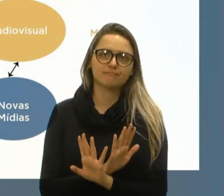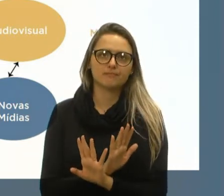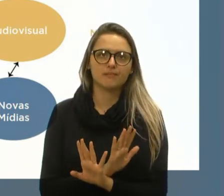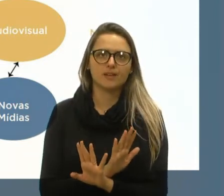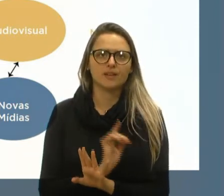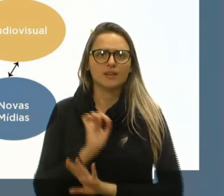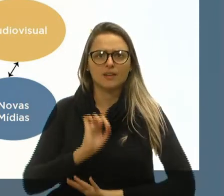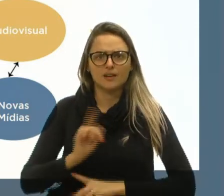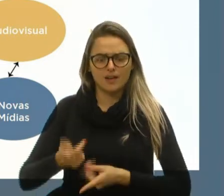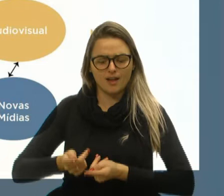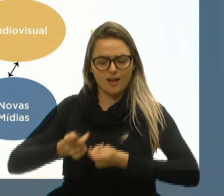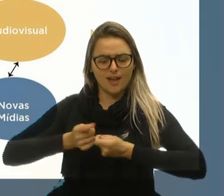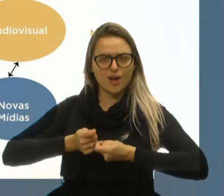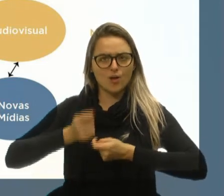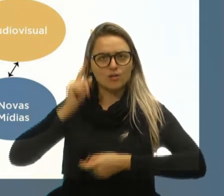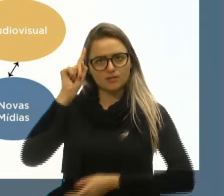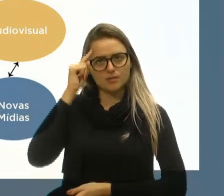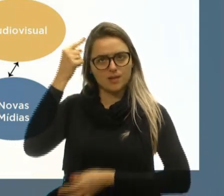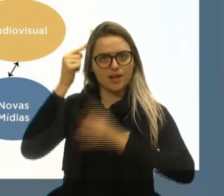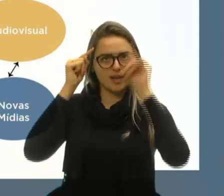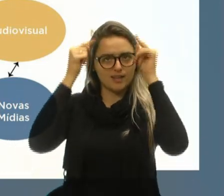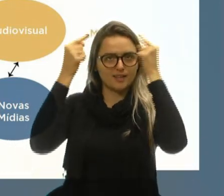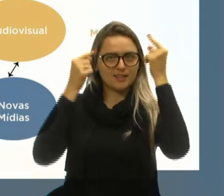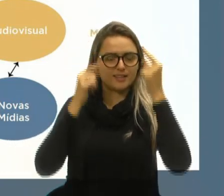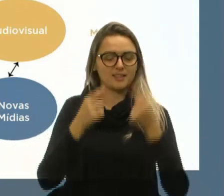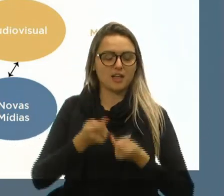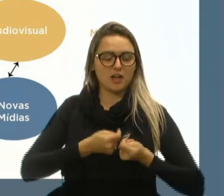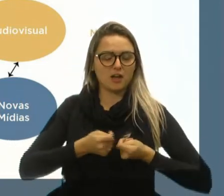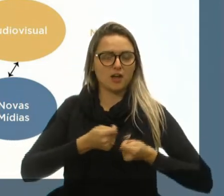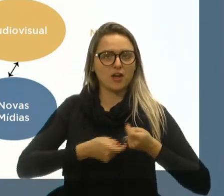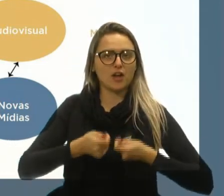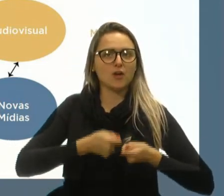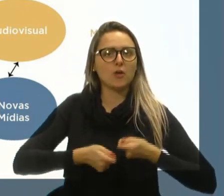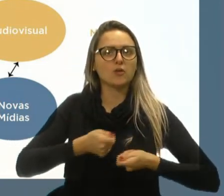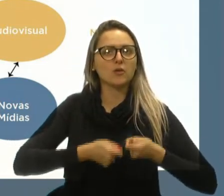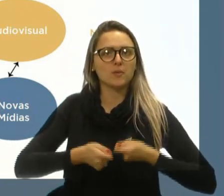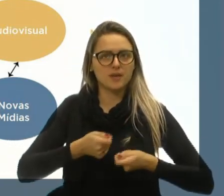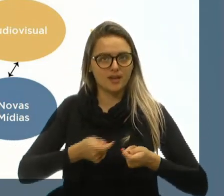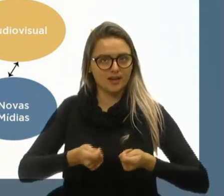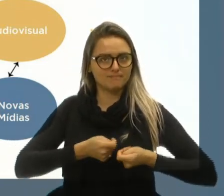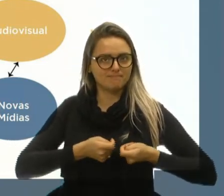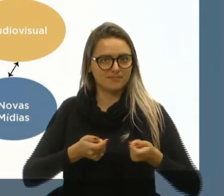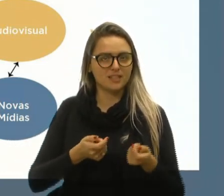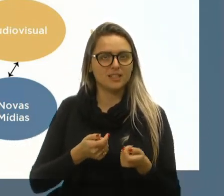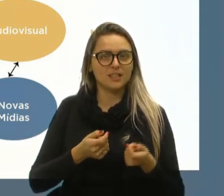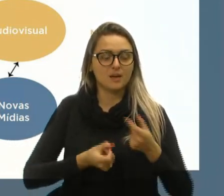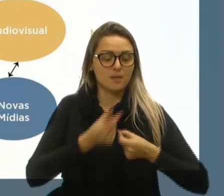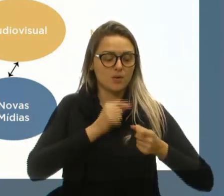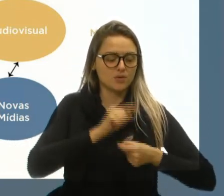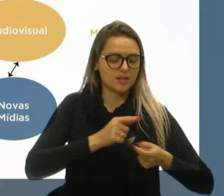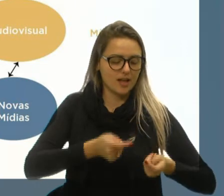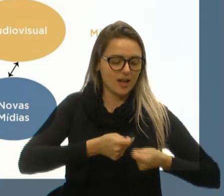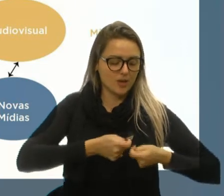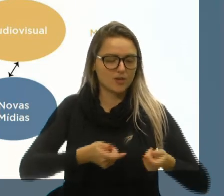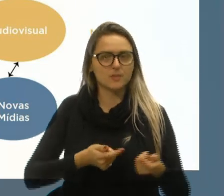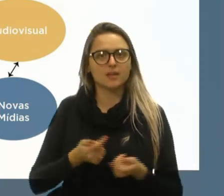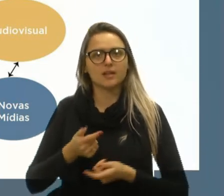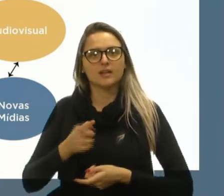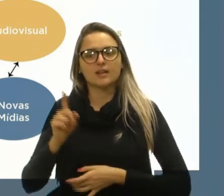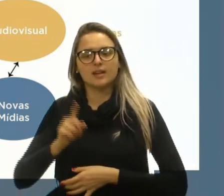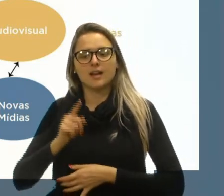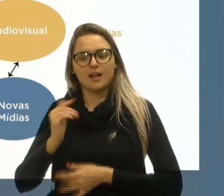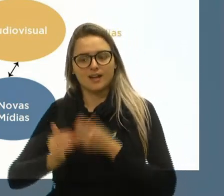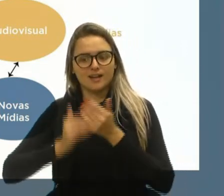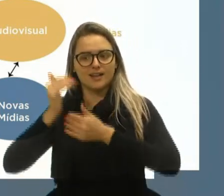Isso é economia criativa. Para uns é fazer economia, para outros é gerar